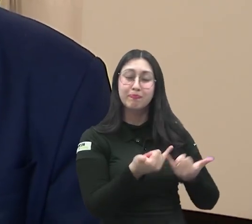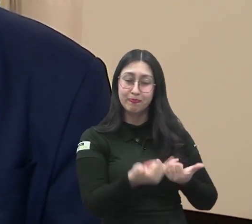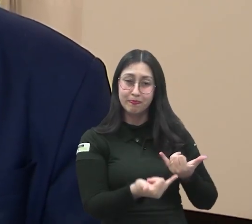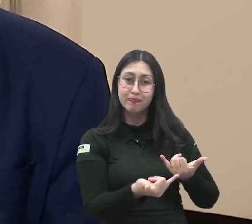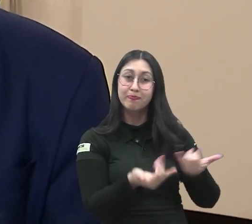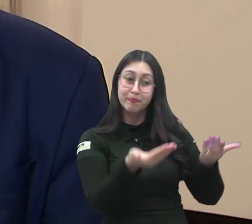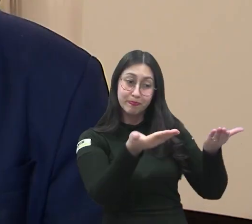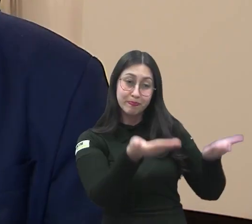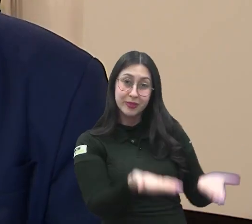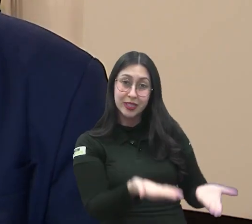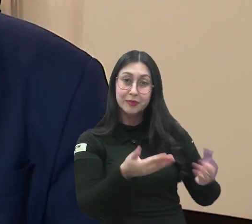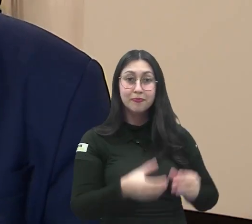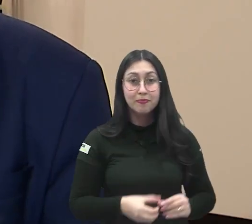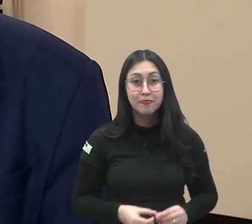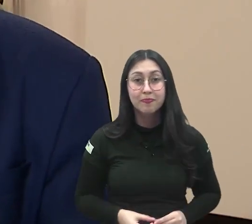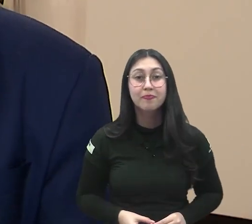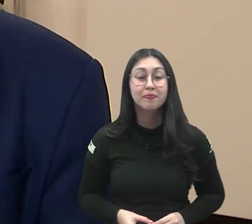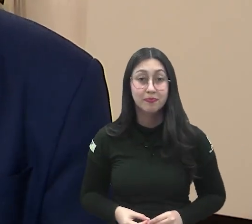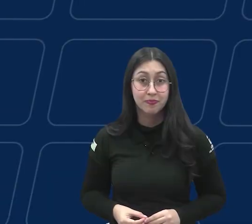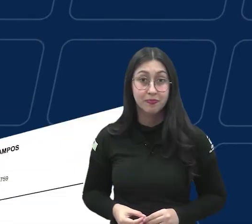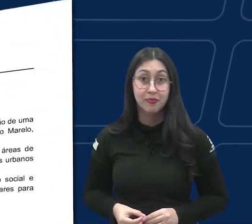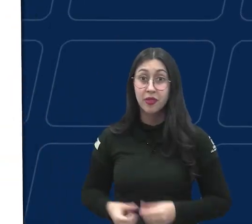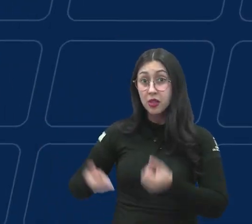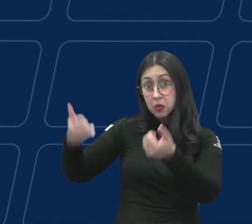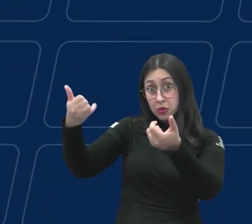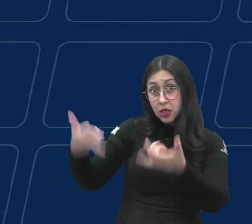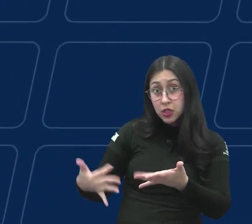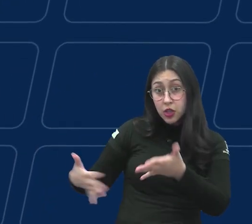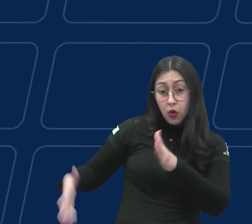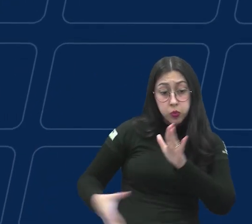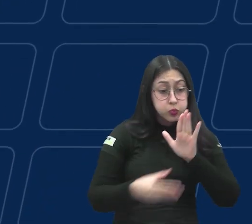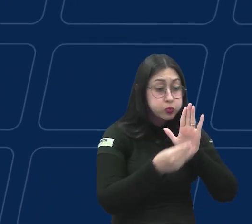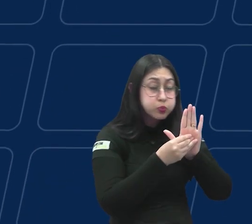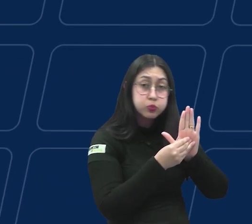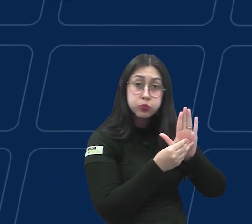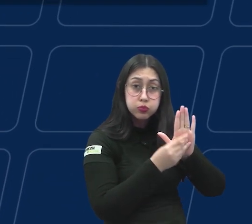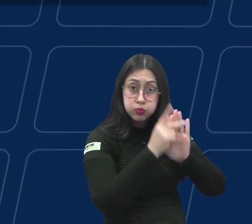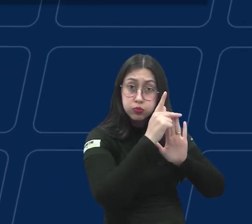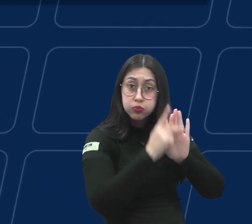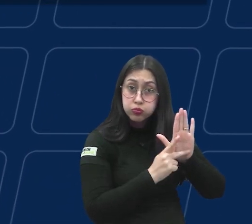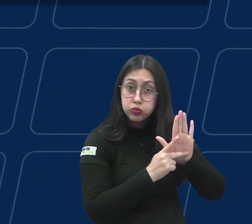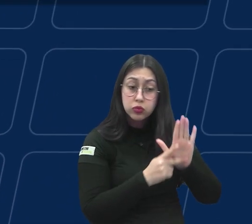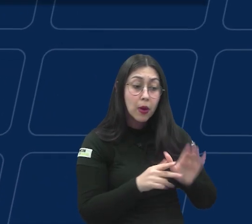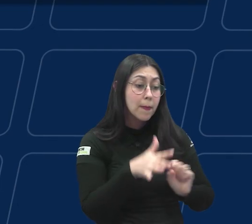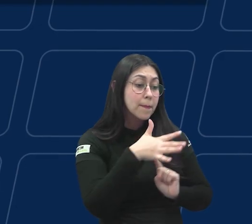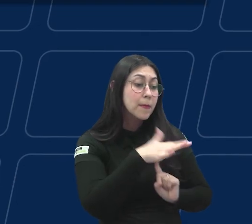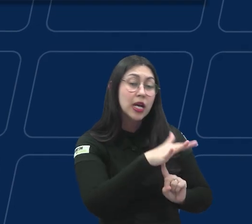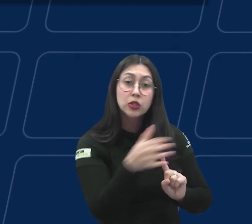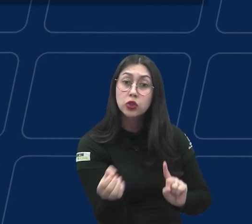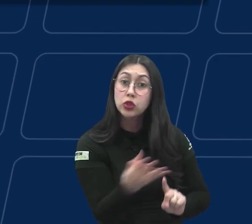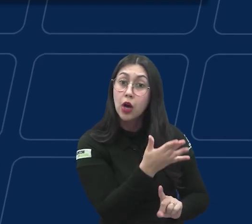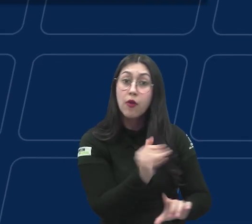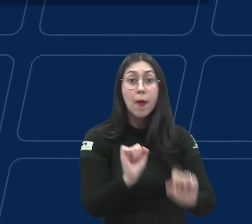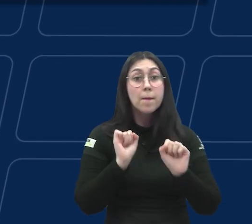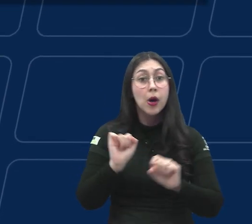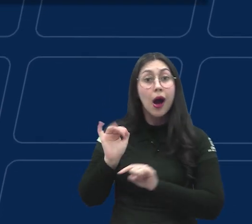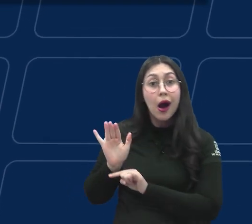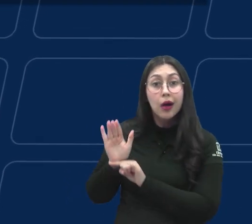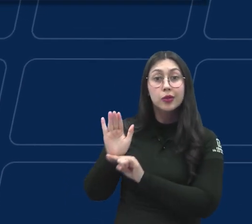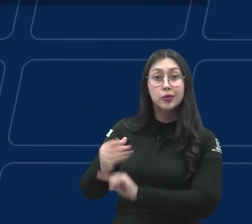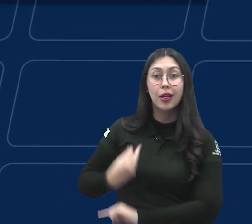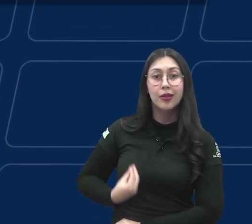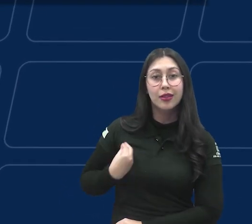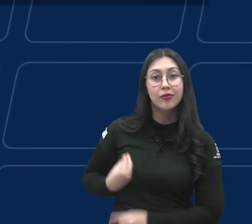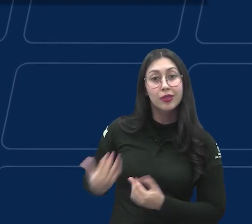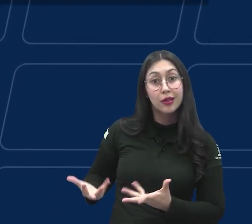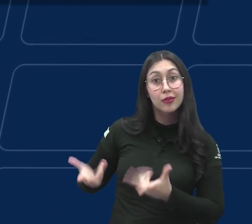usufruir desse importante equipamento público que será construído no local. Segundo a justificativa do projeto, a nova praça deve contribuir para